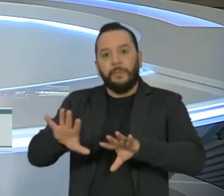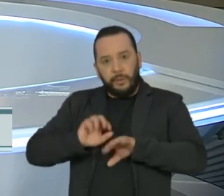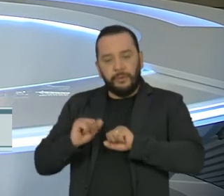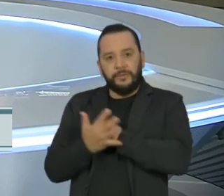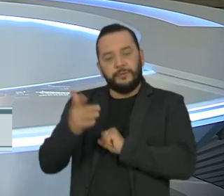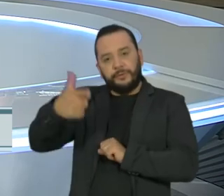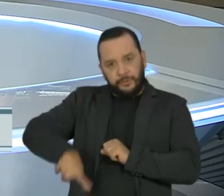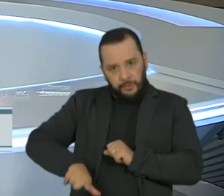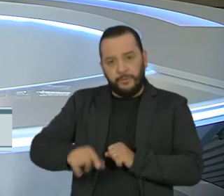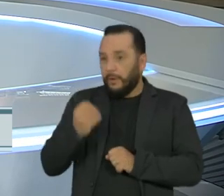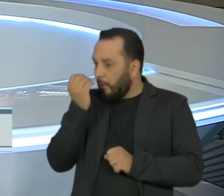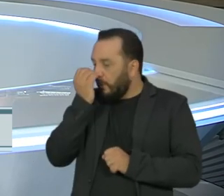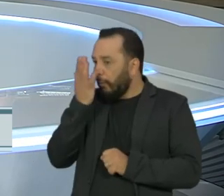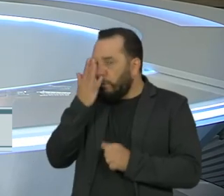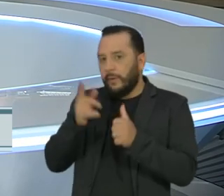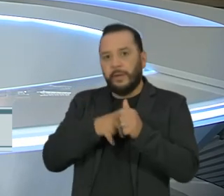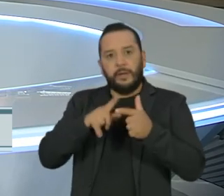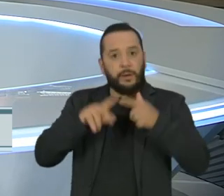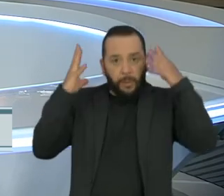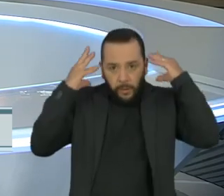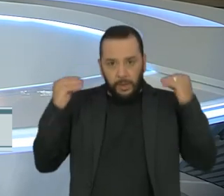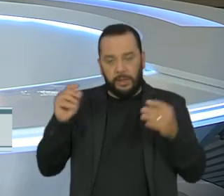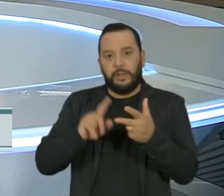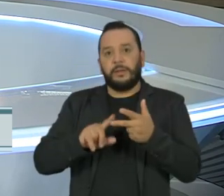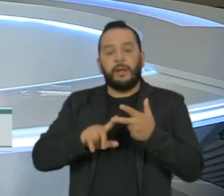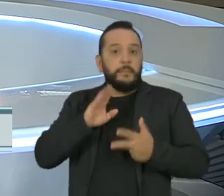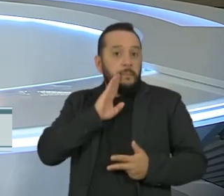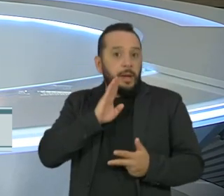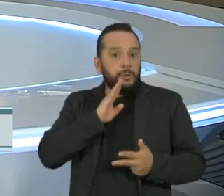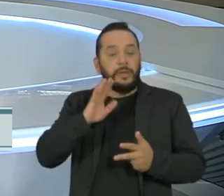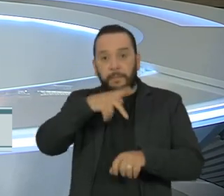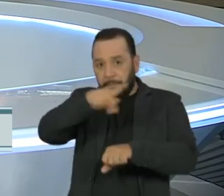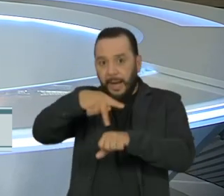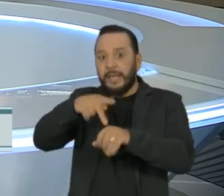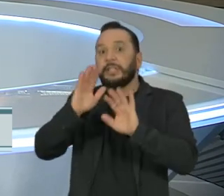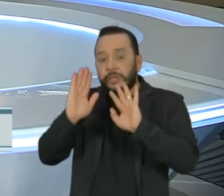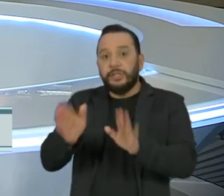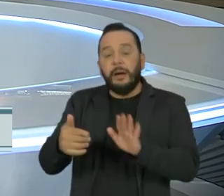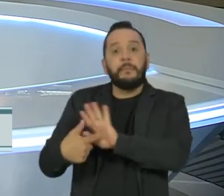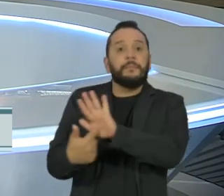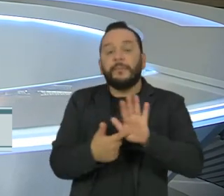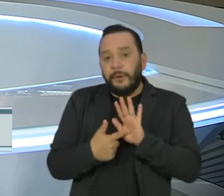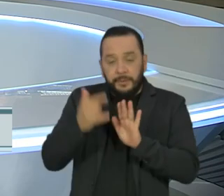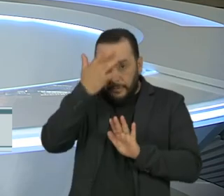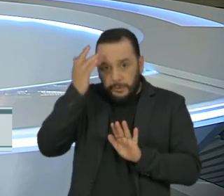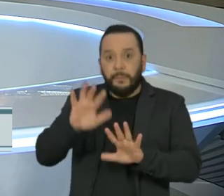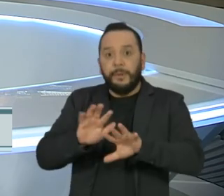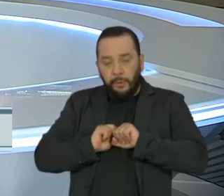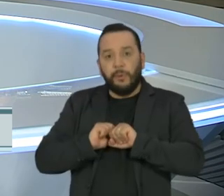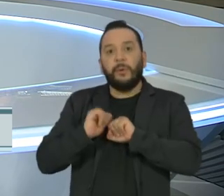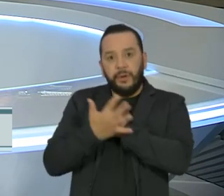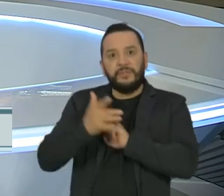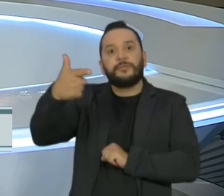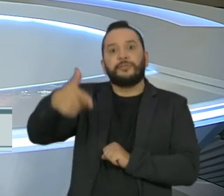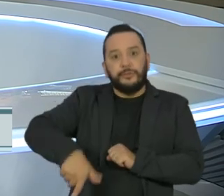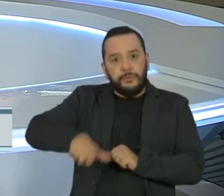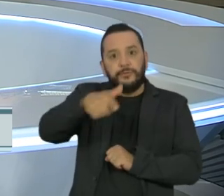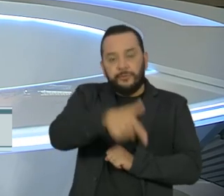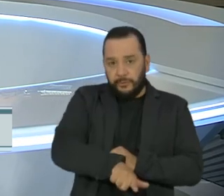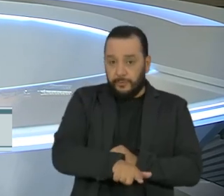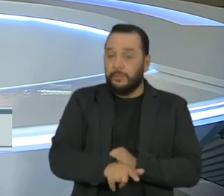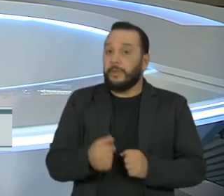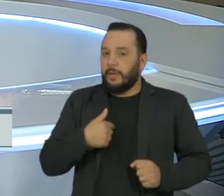países que já relataram casos. Pois é, para entender melhor o que isso significa, eu conversei agora de manhã com o